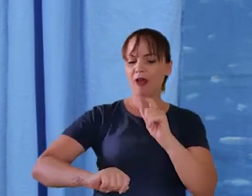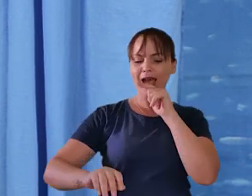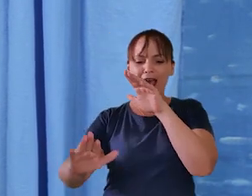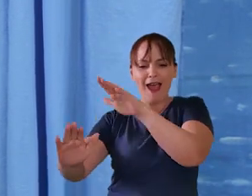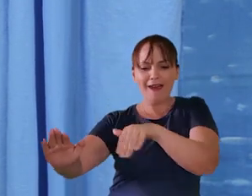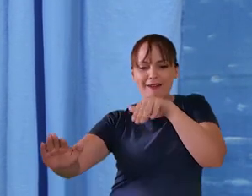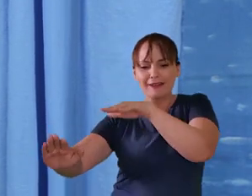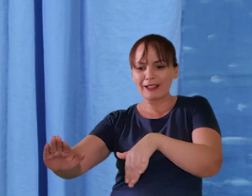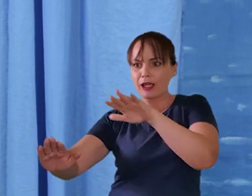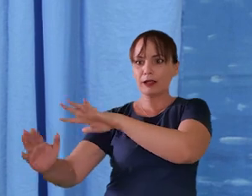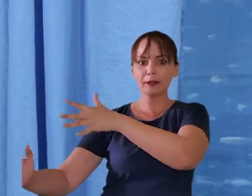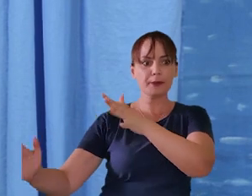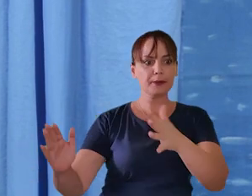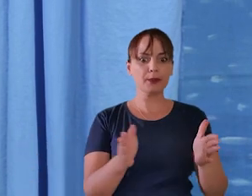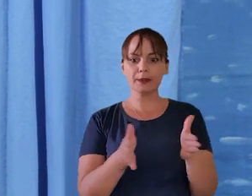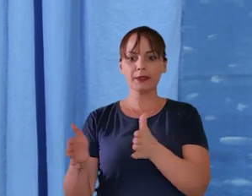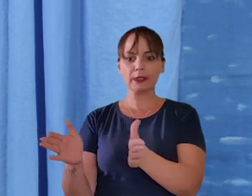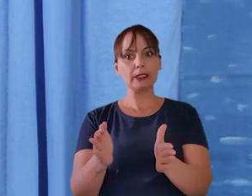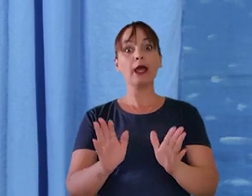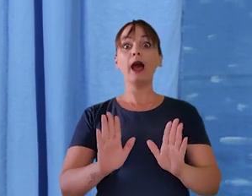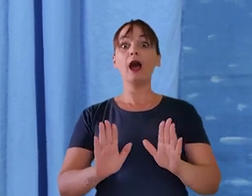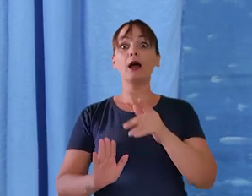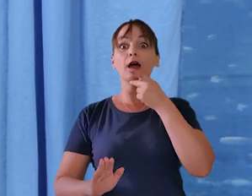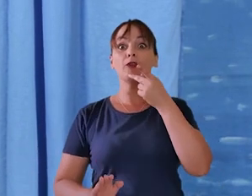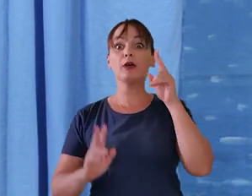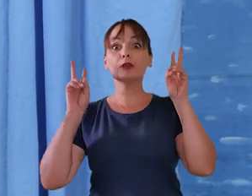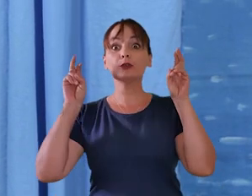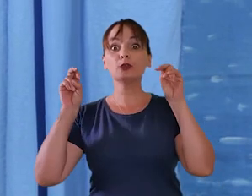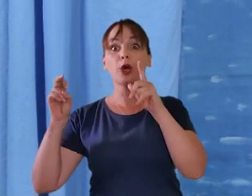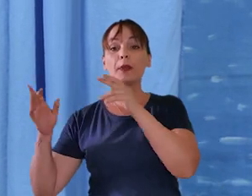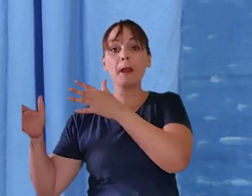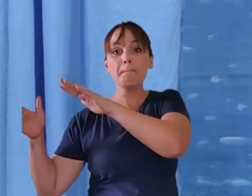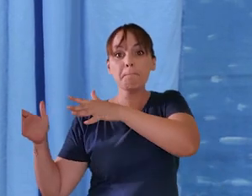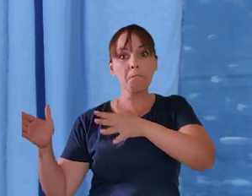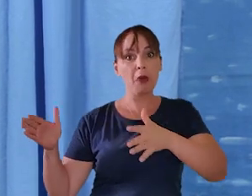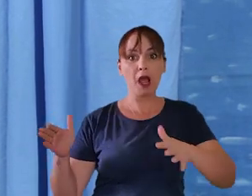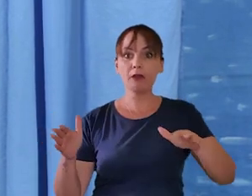dos mares. E por falar em mar, o mar também não está